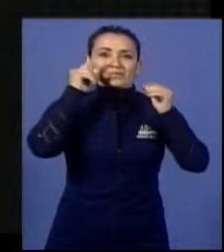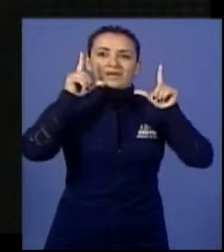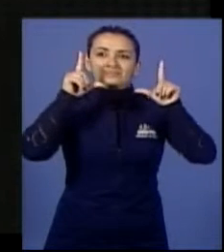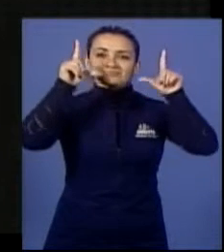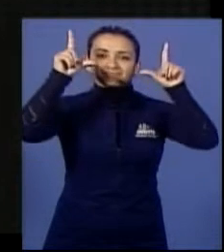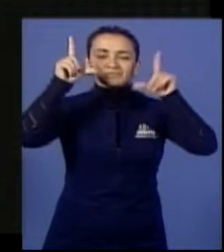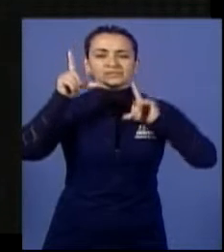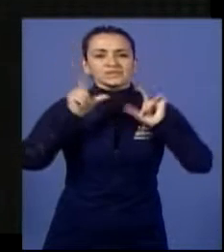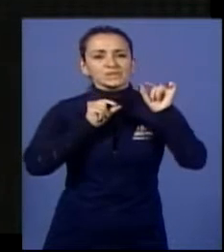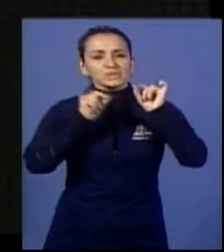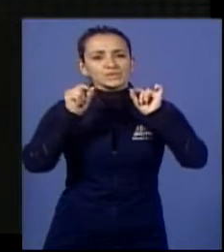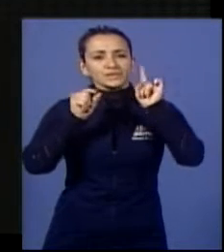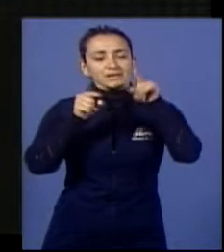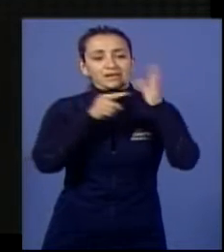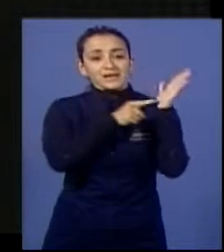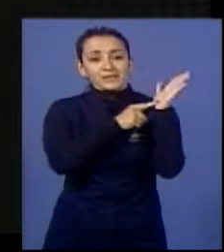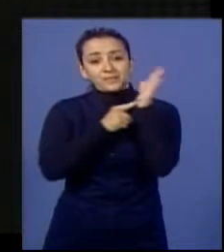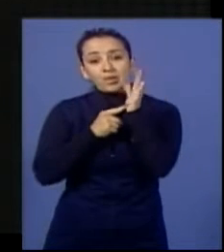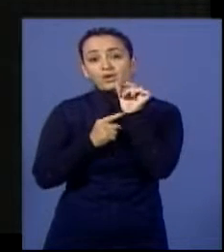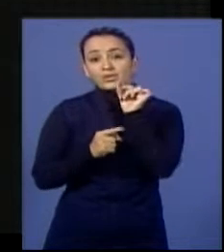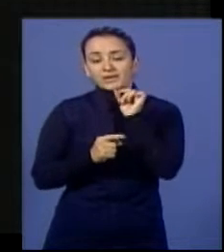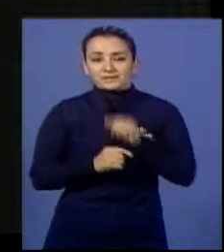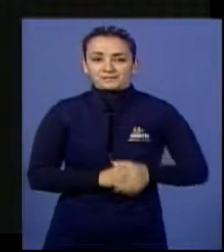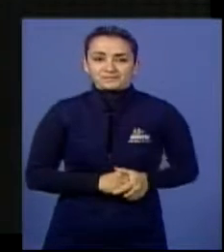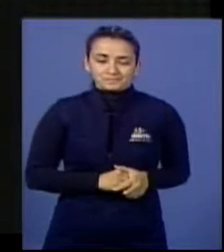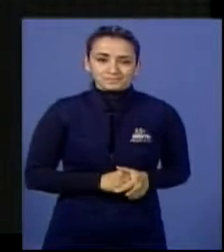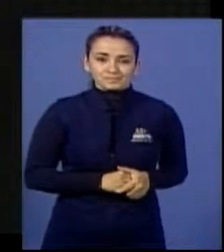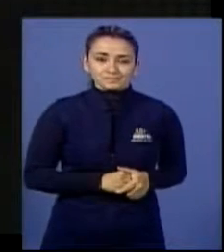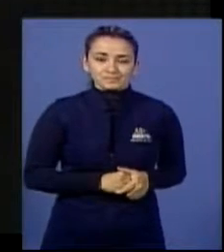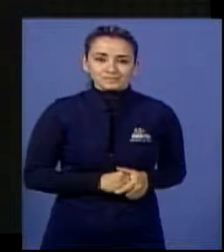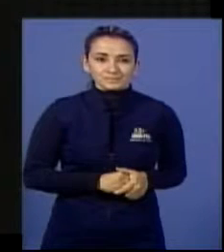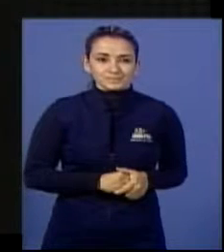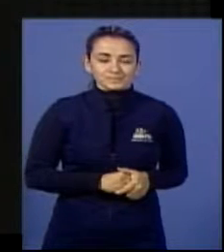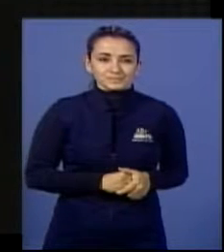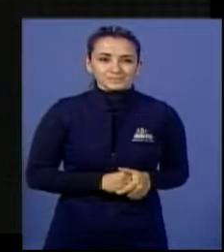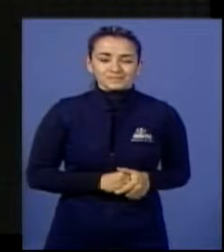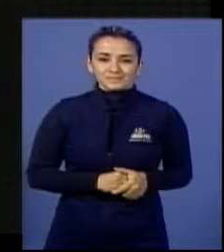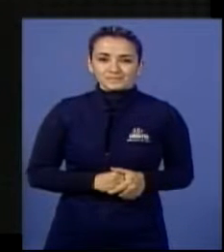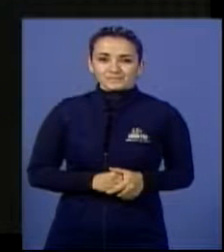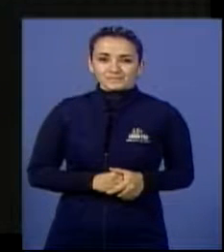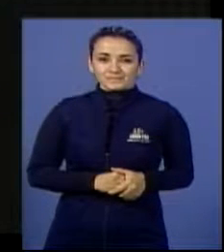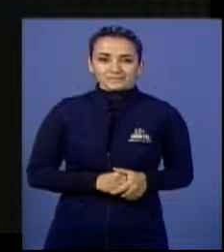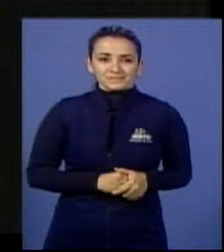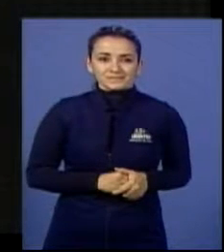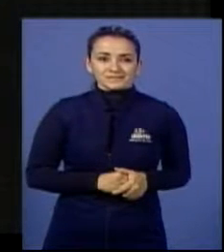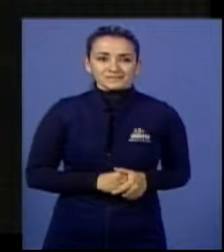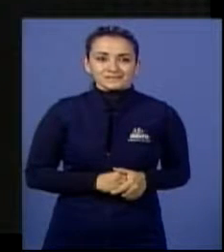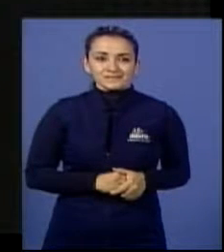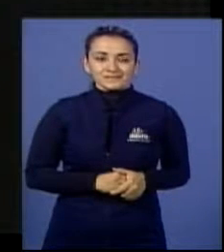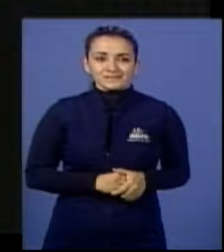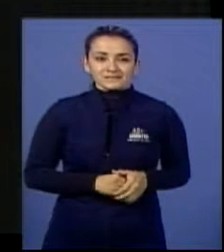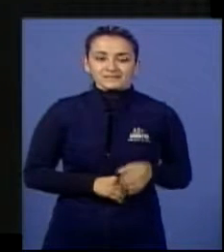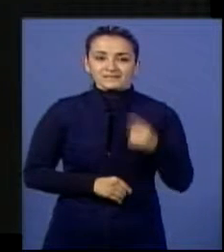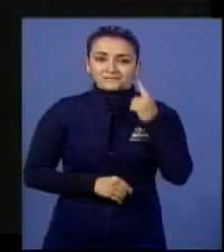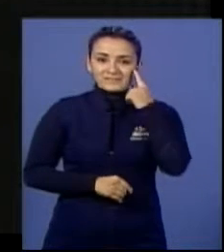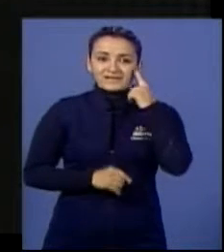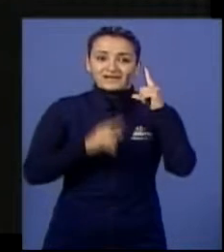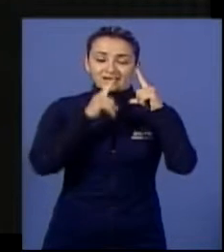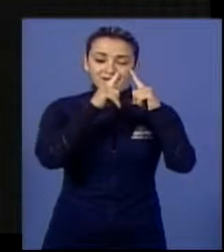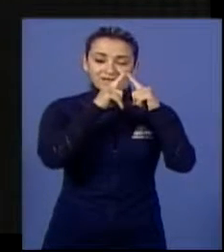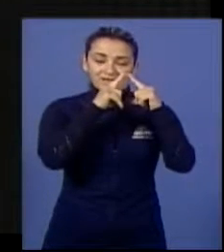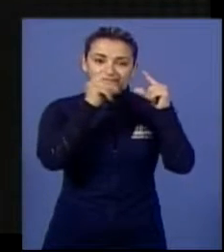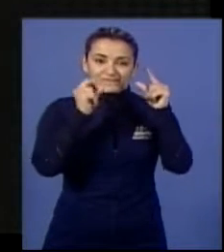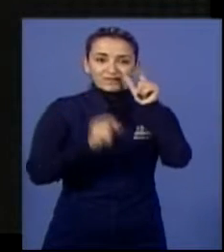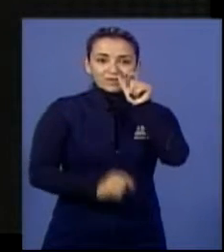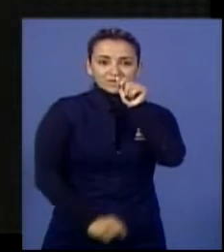estrutura aqui, ó. Ele está indicando nessa estrutura o seguinte, que a fórmula do ácido lático,